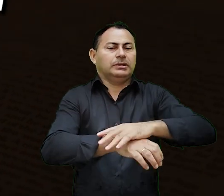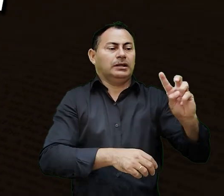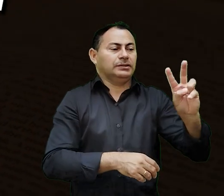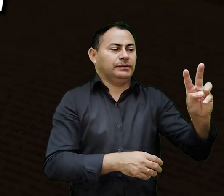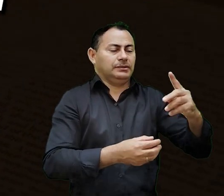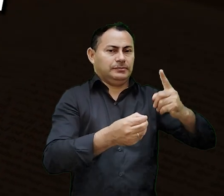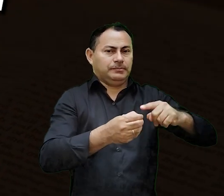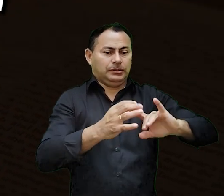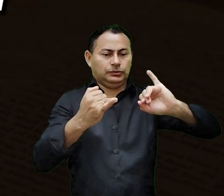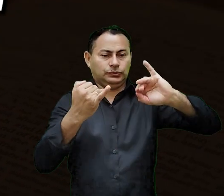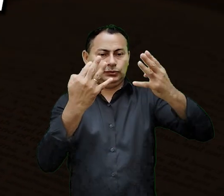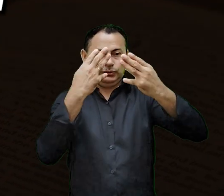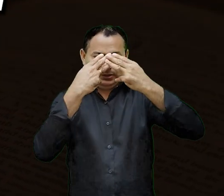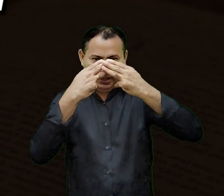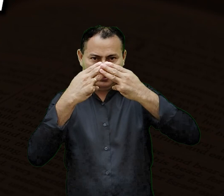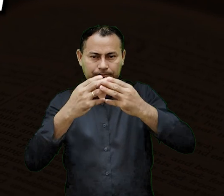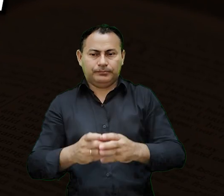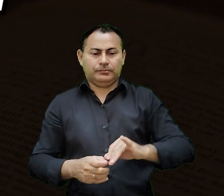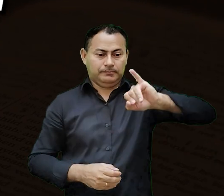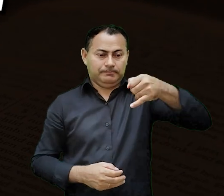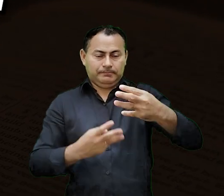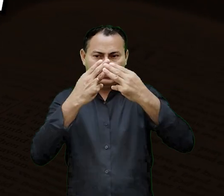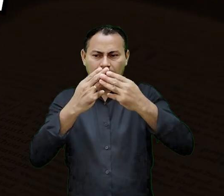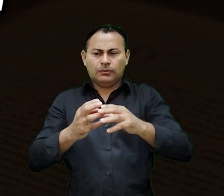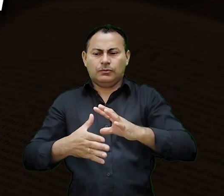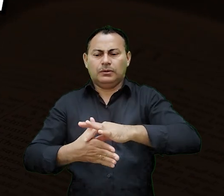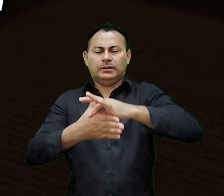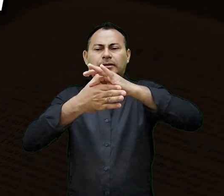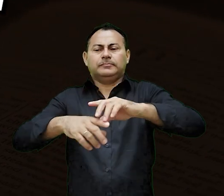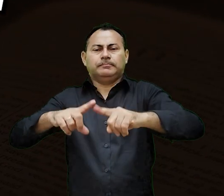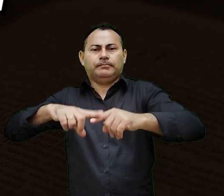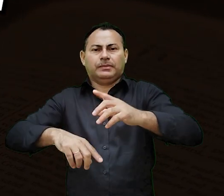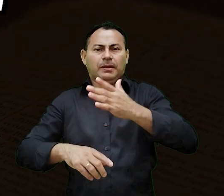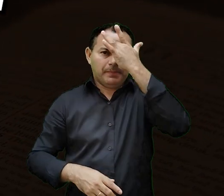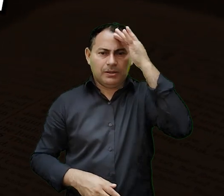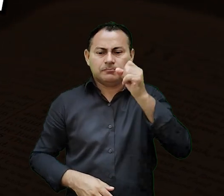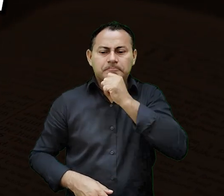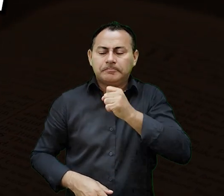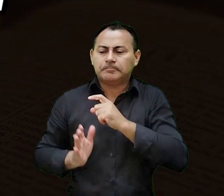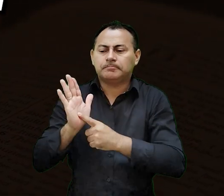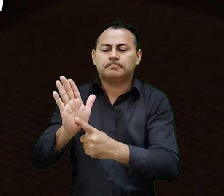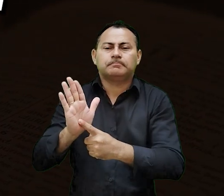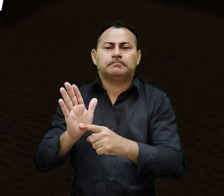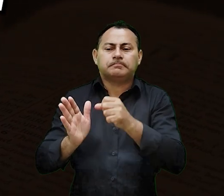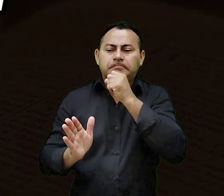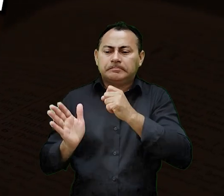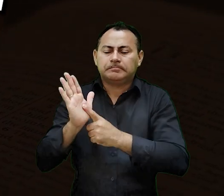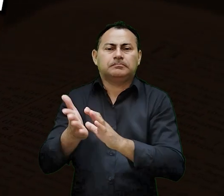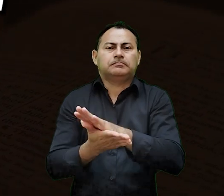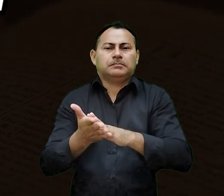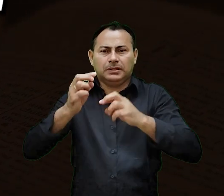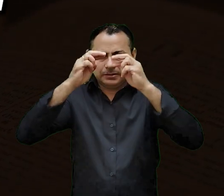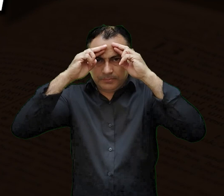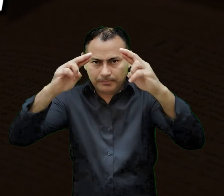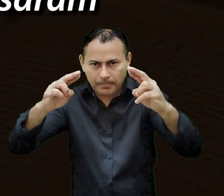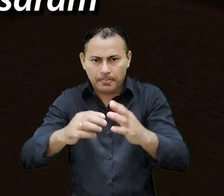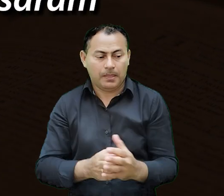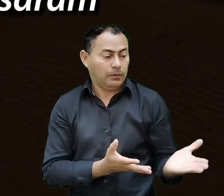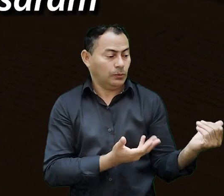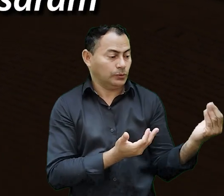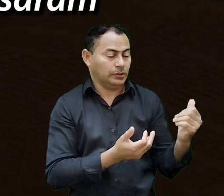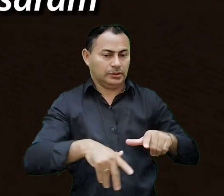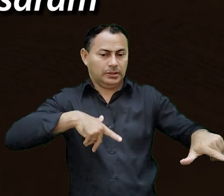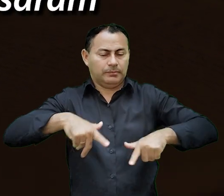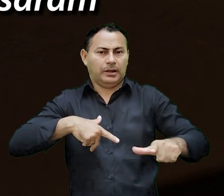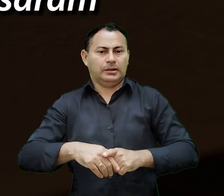cidades de Judá. Os líderes foram pendurados por suas mãos. Aos idosos não se mostra nenhum respeito.